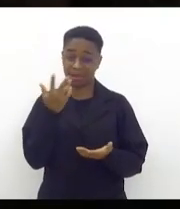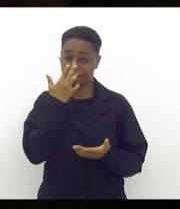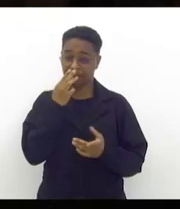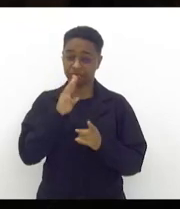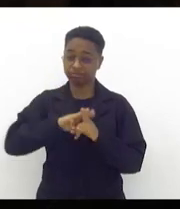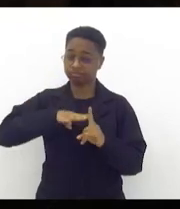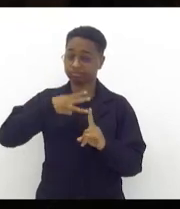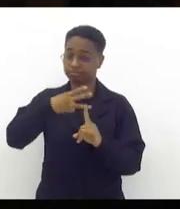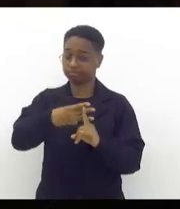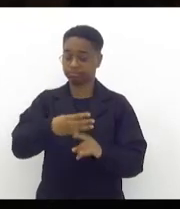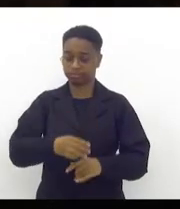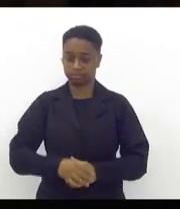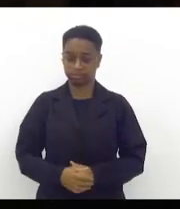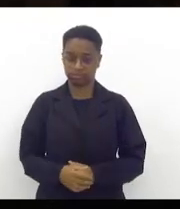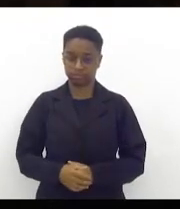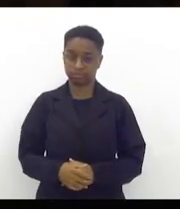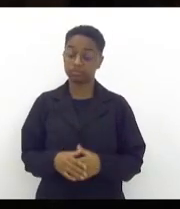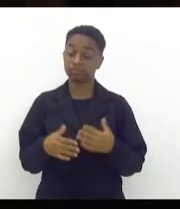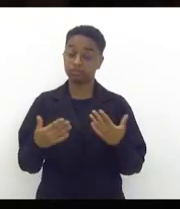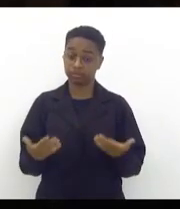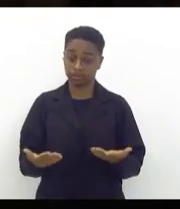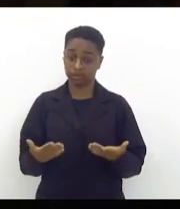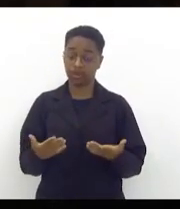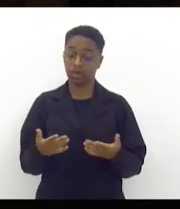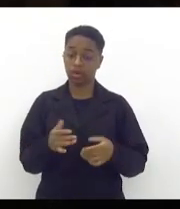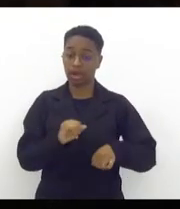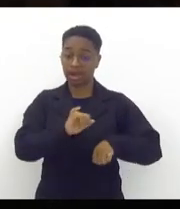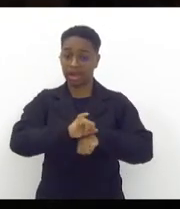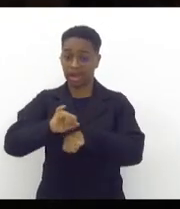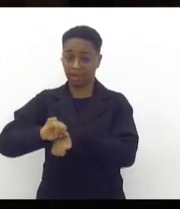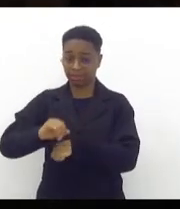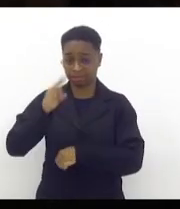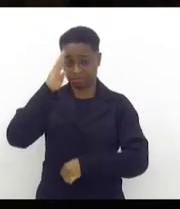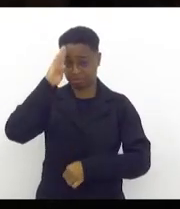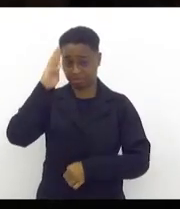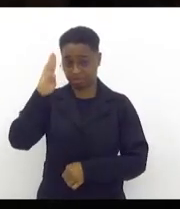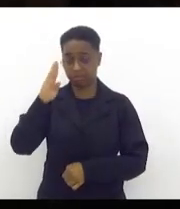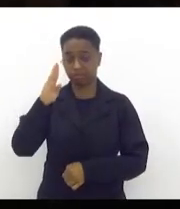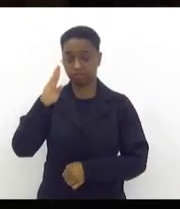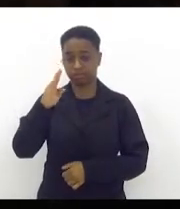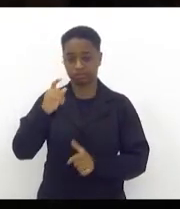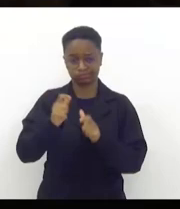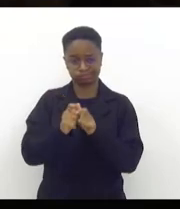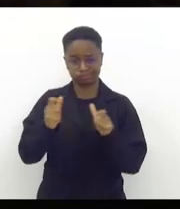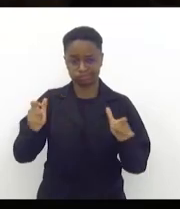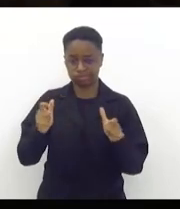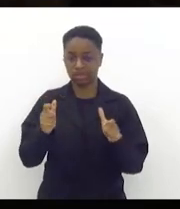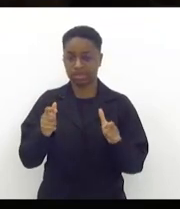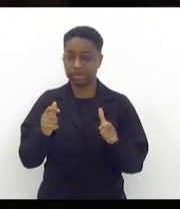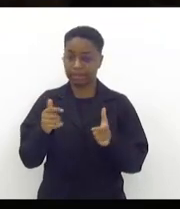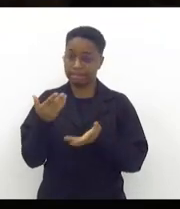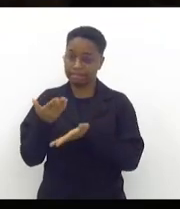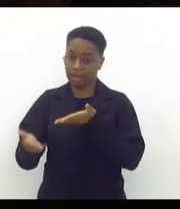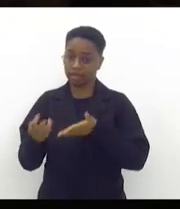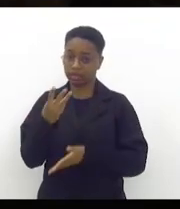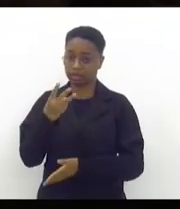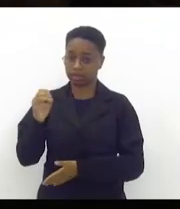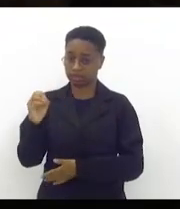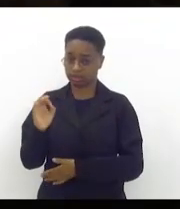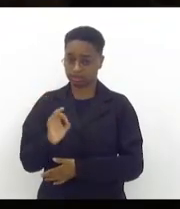triplica. Então, esses grandes municípios, que se apresentam como perdedores,